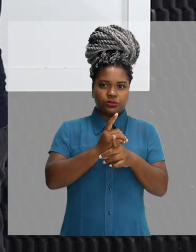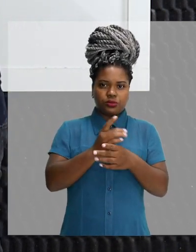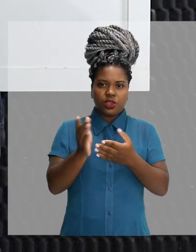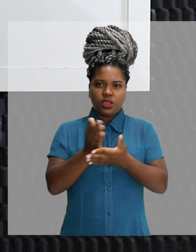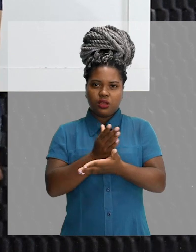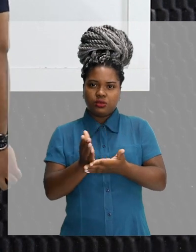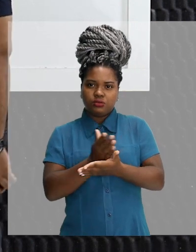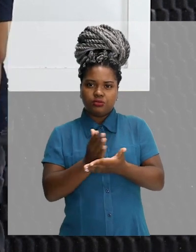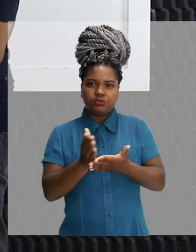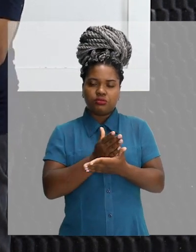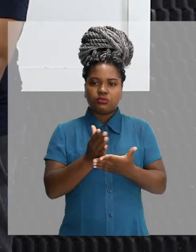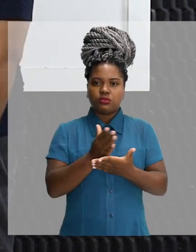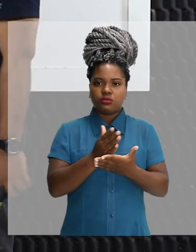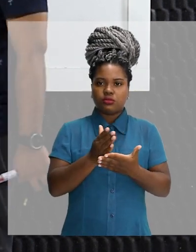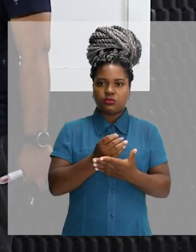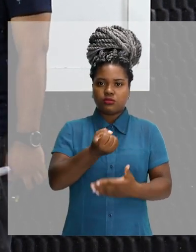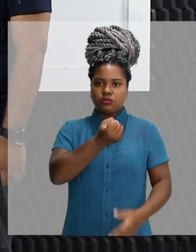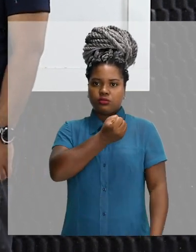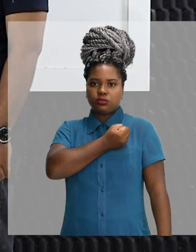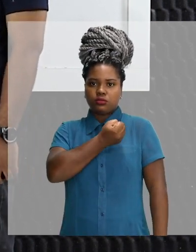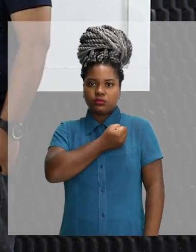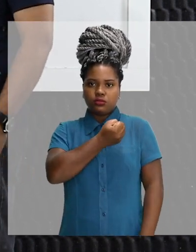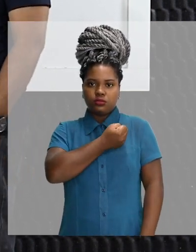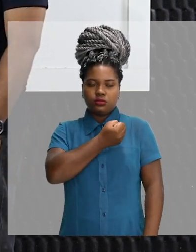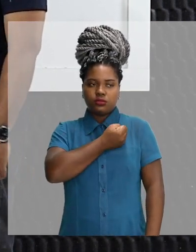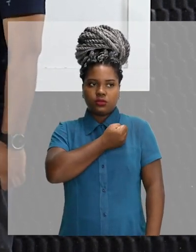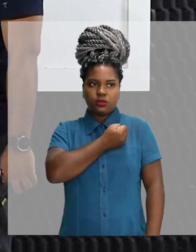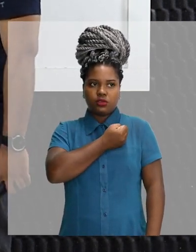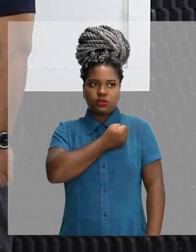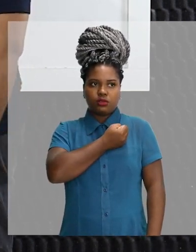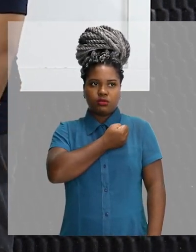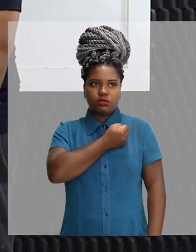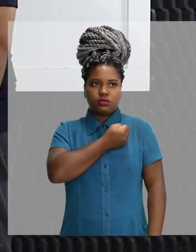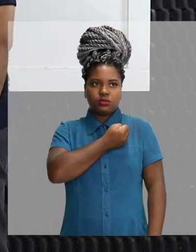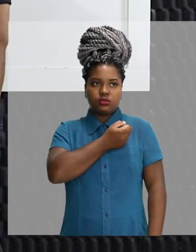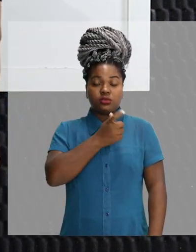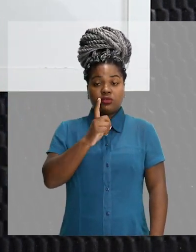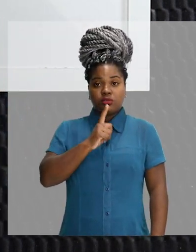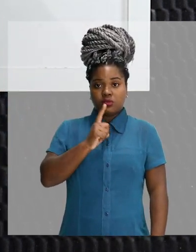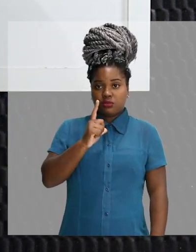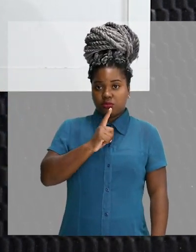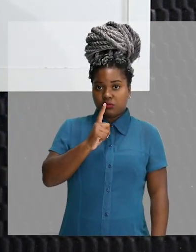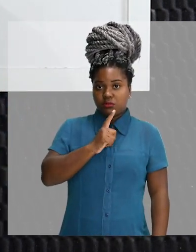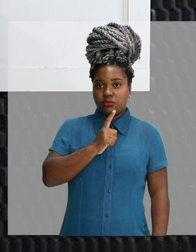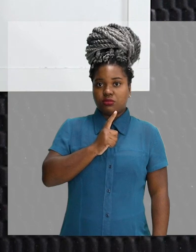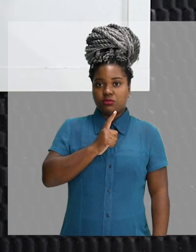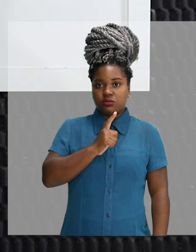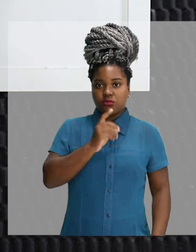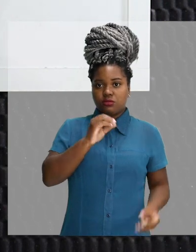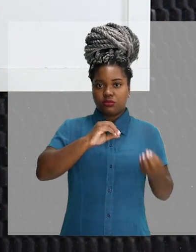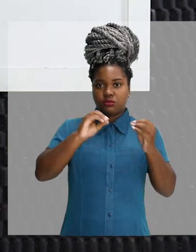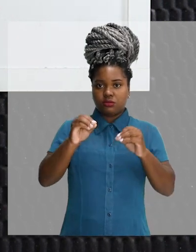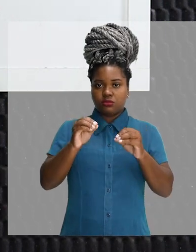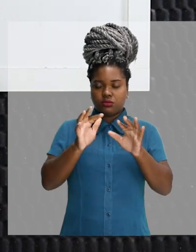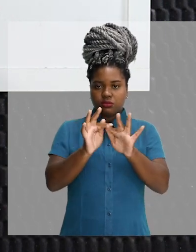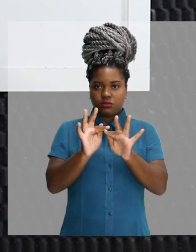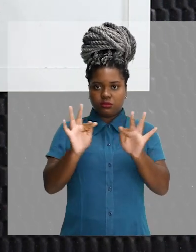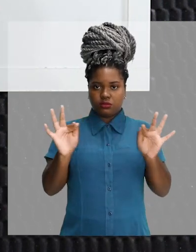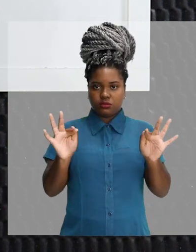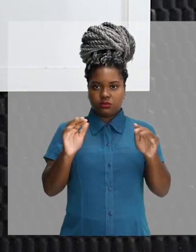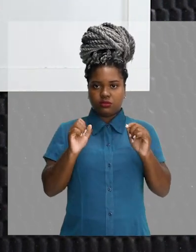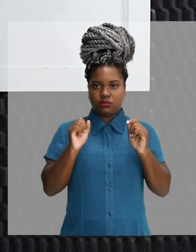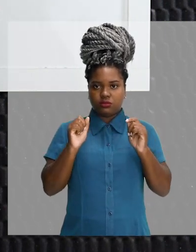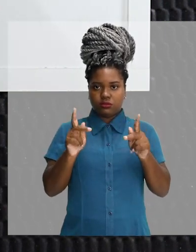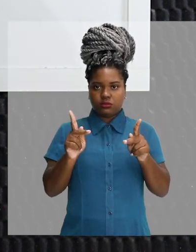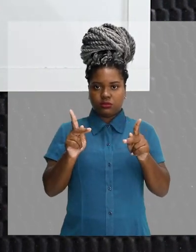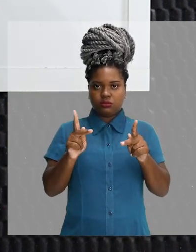alguns valores, que esses valores eles estão, né, intrínsecos a esta função. Ok? Então